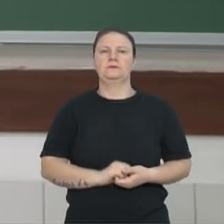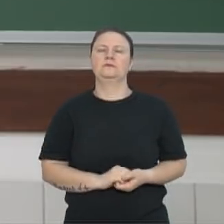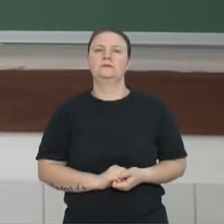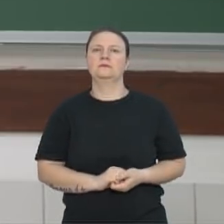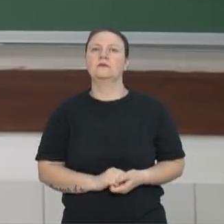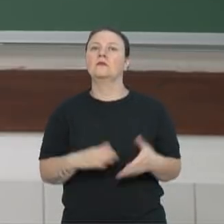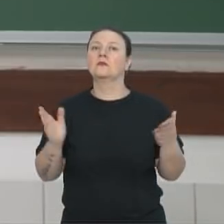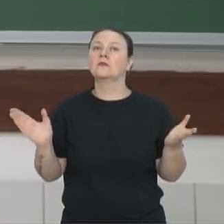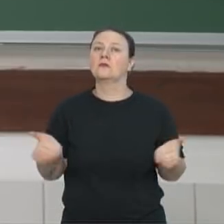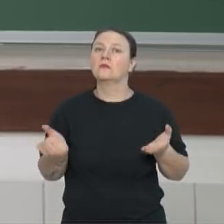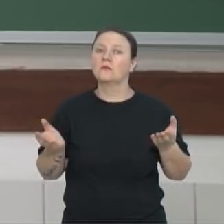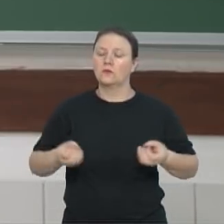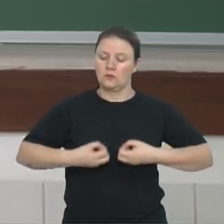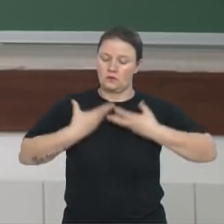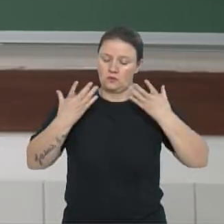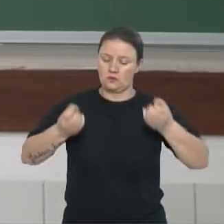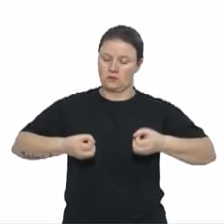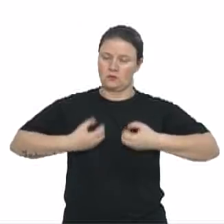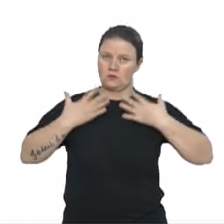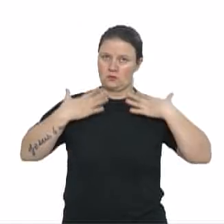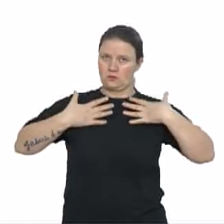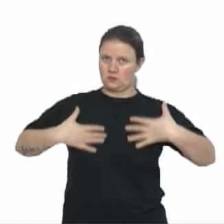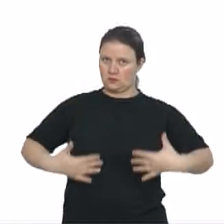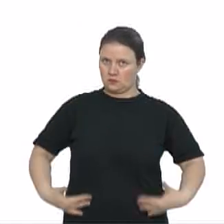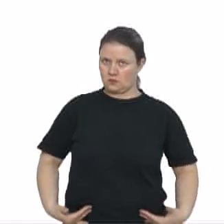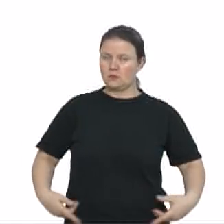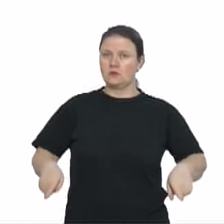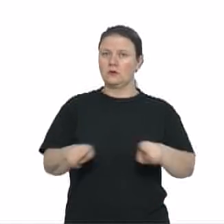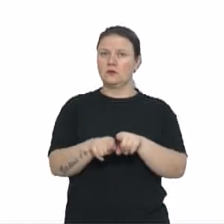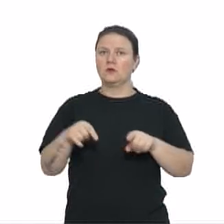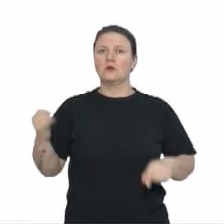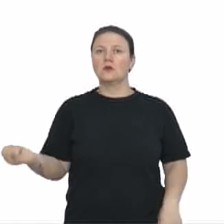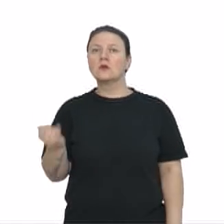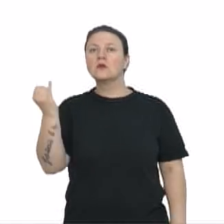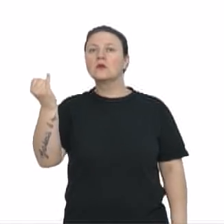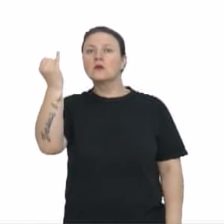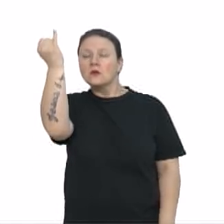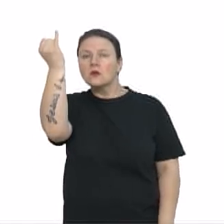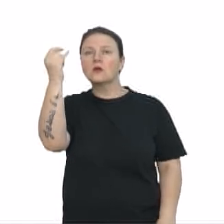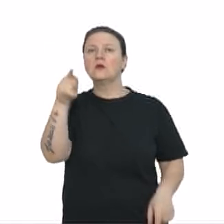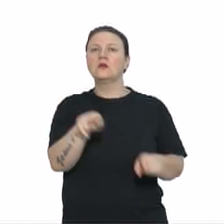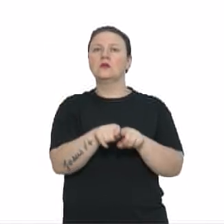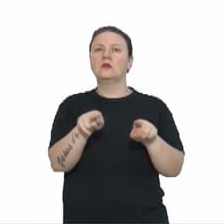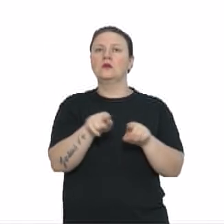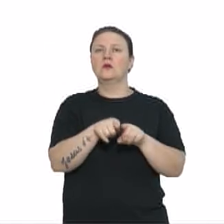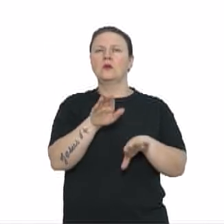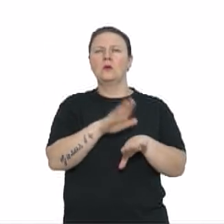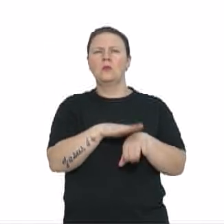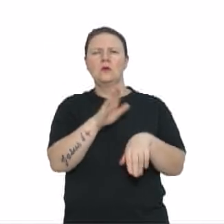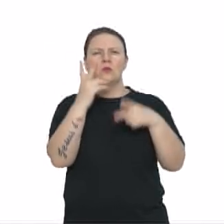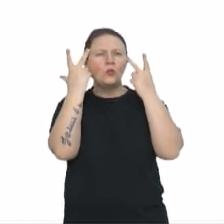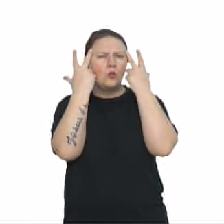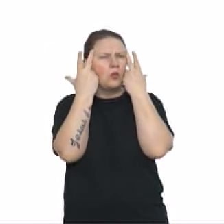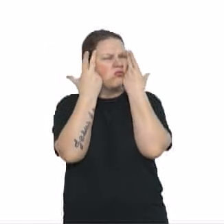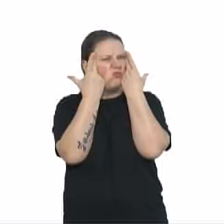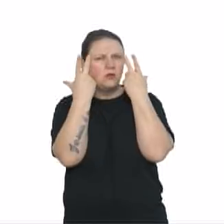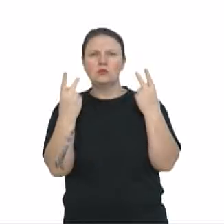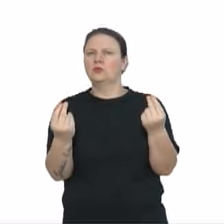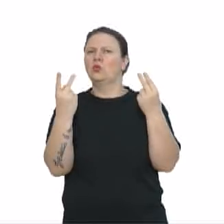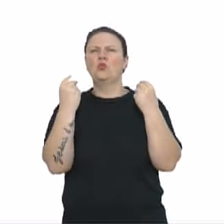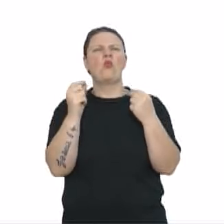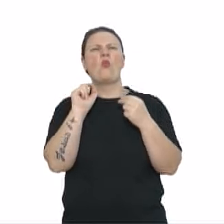Quando eu falo de expressão corporal, é bem importante também lembrar que os instrumentos mais comuns para a